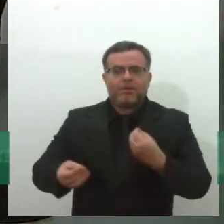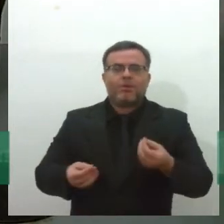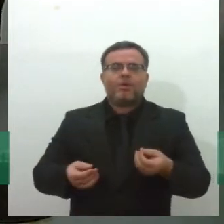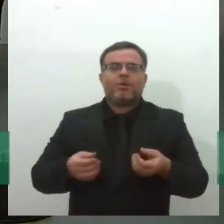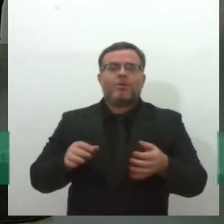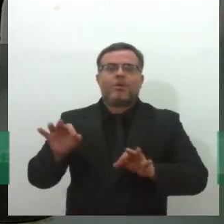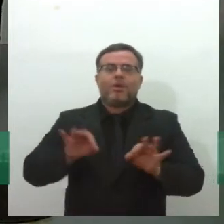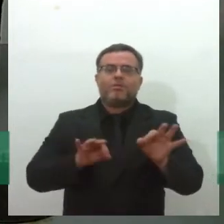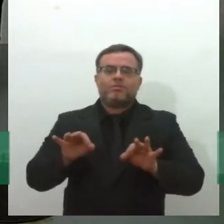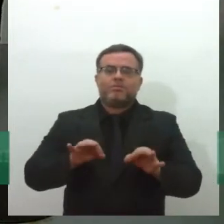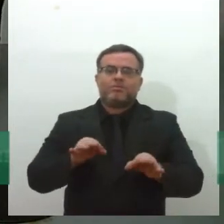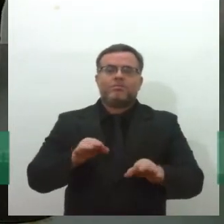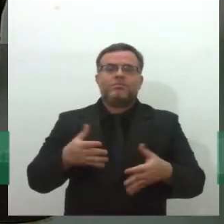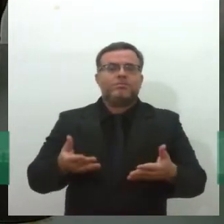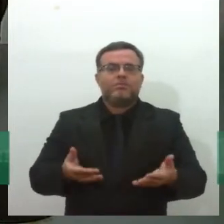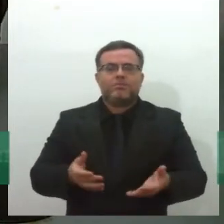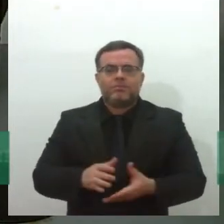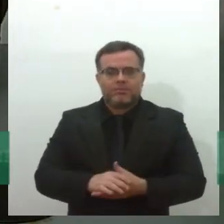funcionaria na prática, Carolina?